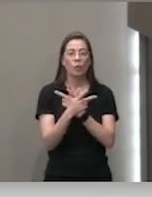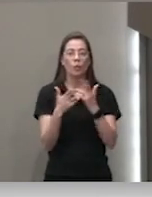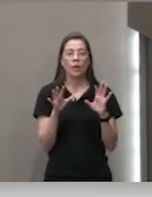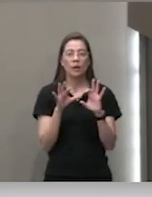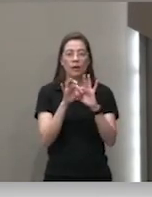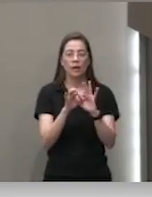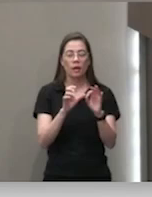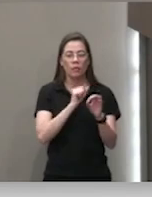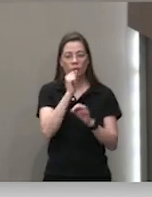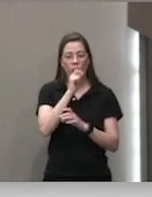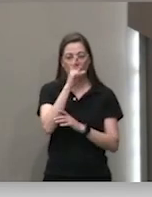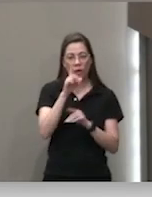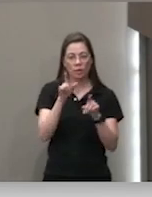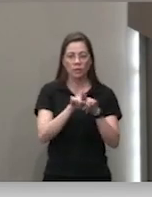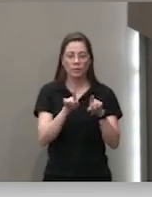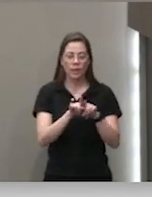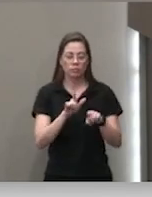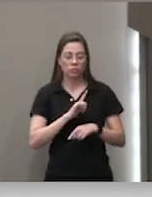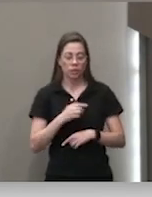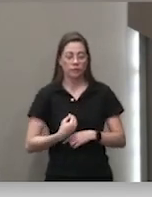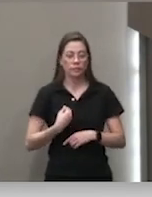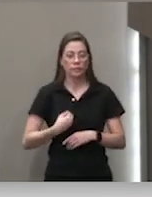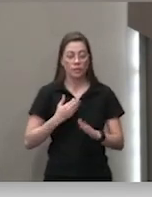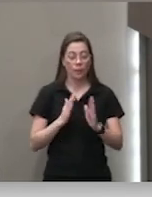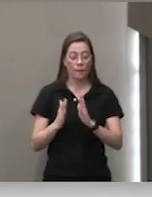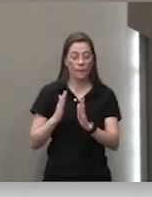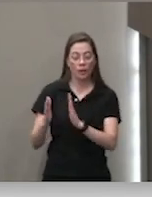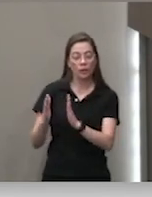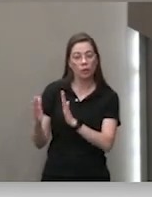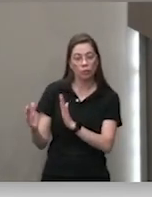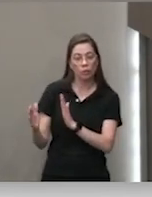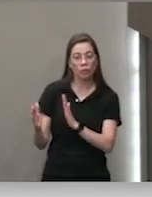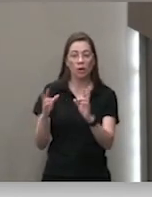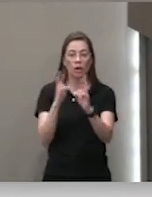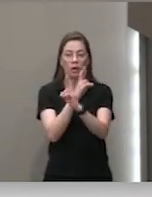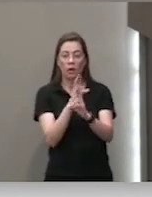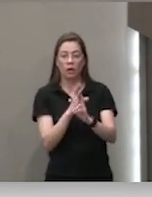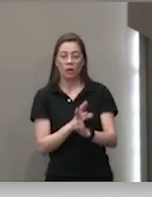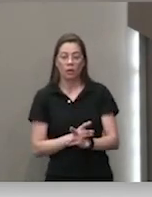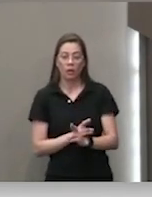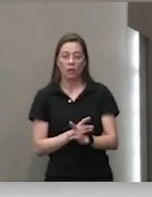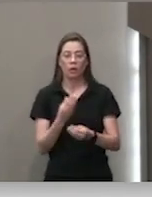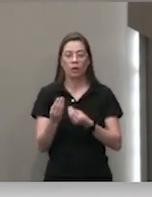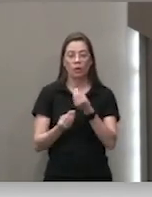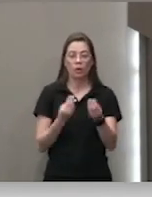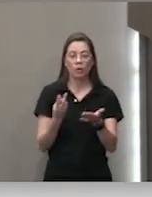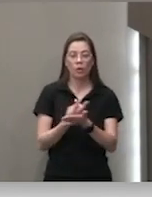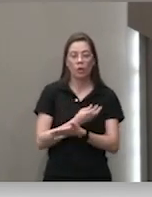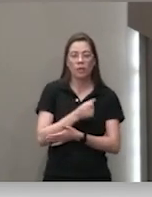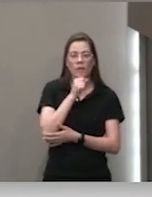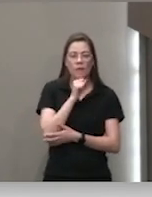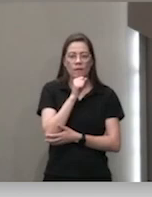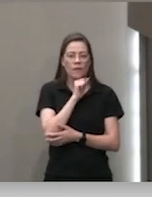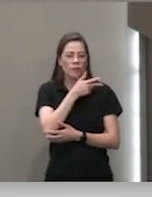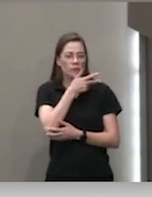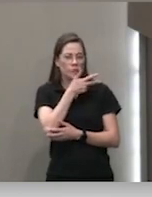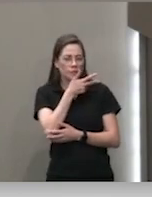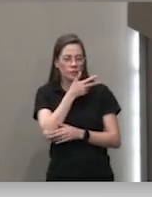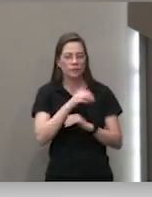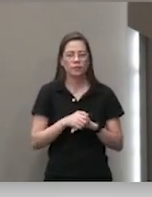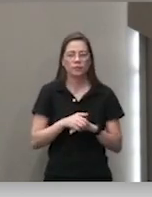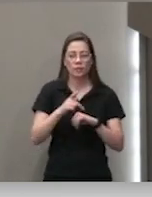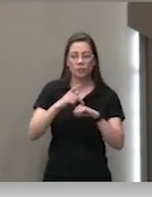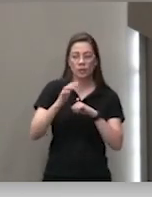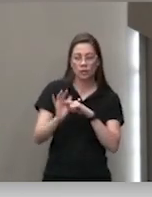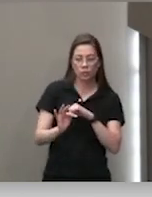muito forte também que nós tivemos durante esse período todo foi a relação com a terceira idade, os grupos da terceira idade aqui de